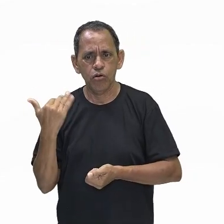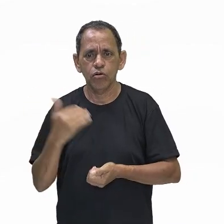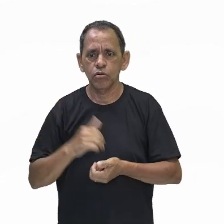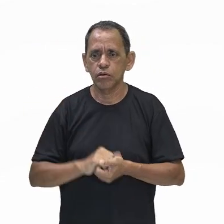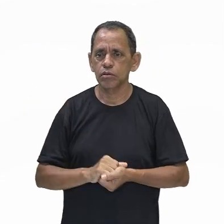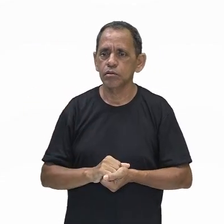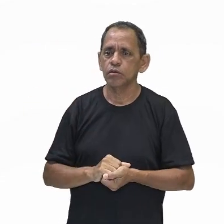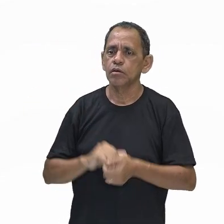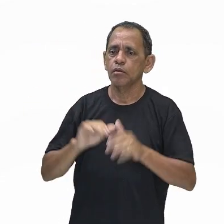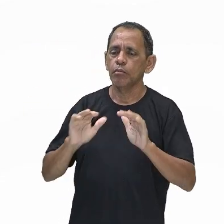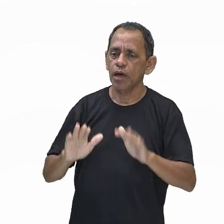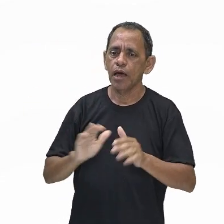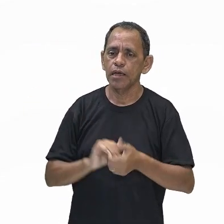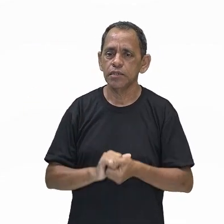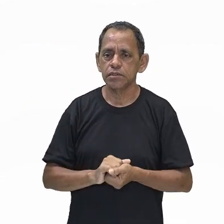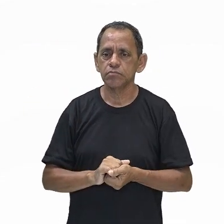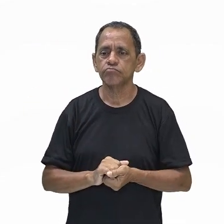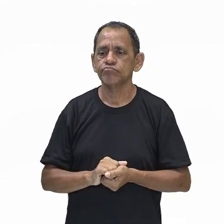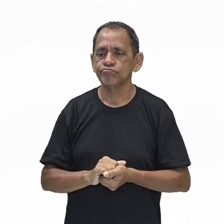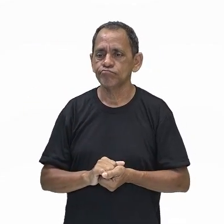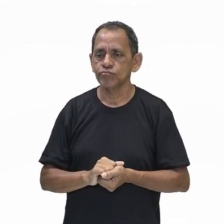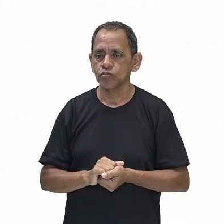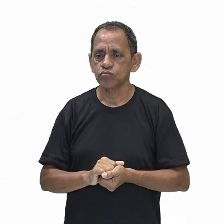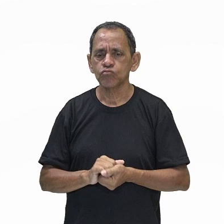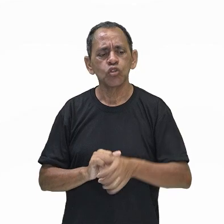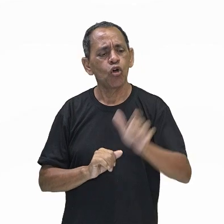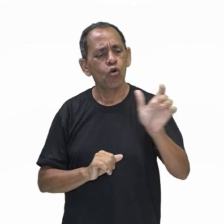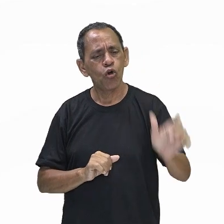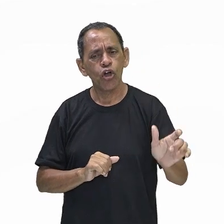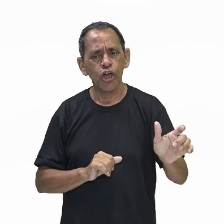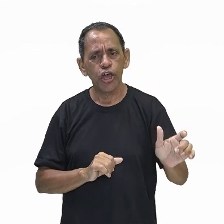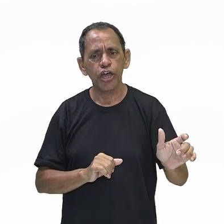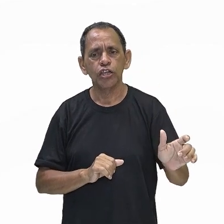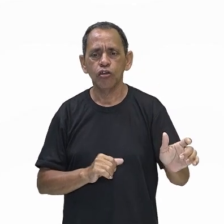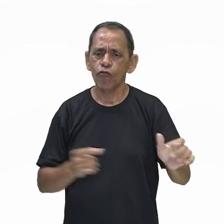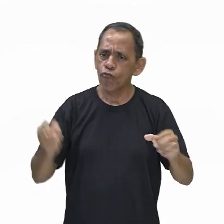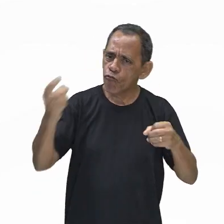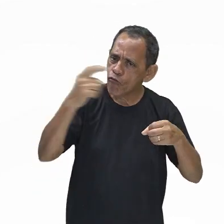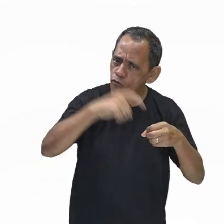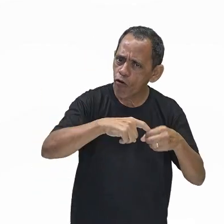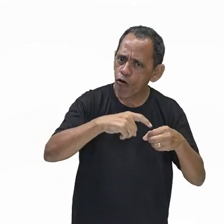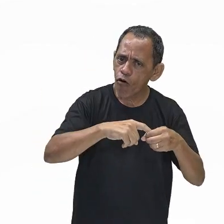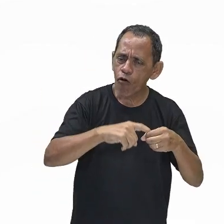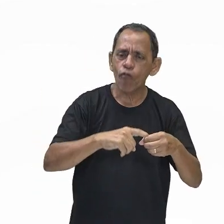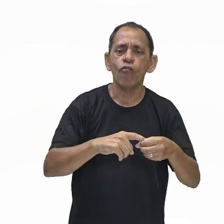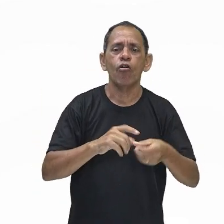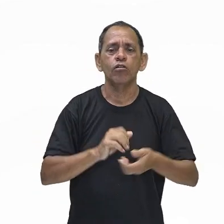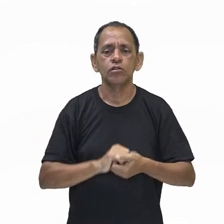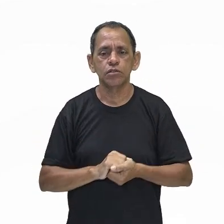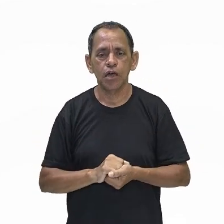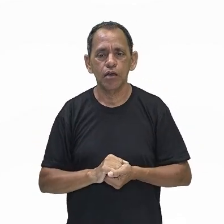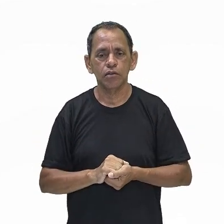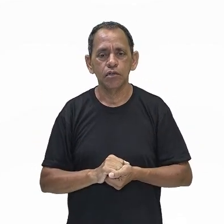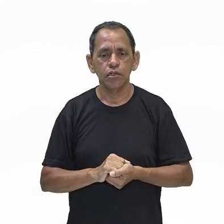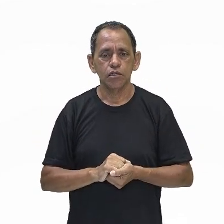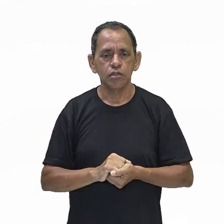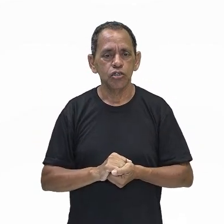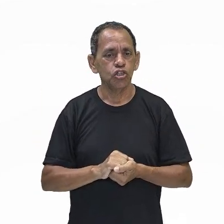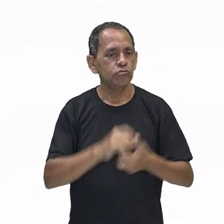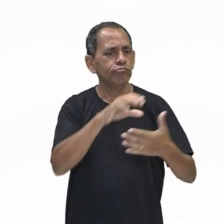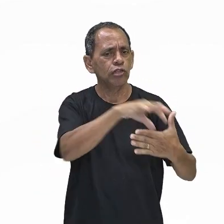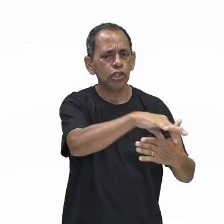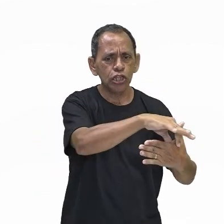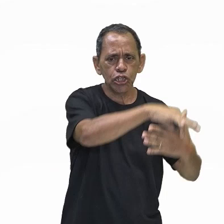Bebelo volta, né, de seu exílio e lidera um bando de jagunços para vingar a morte daquele que havia